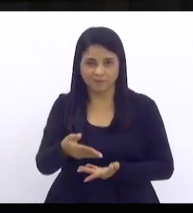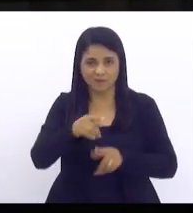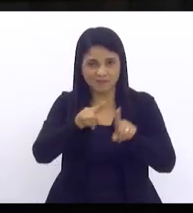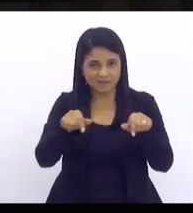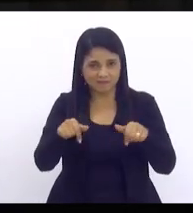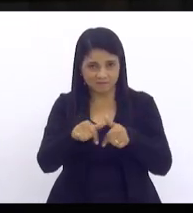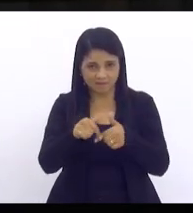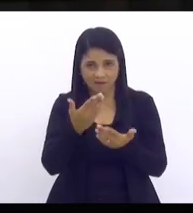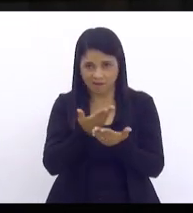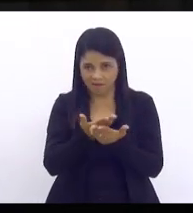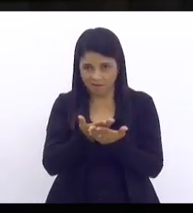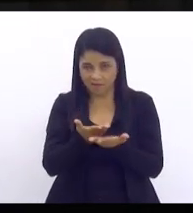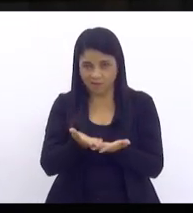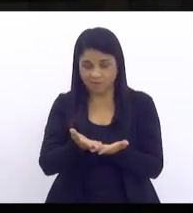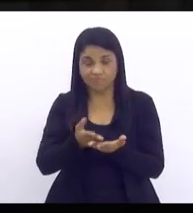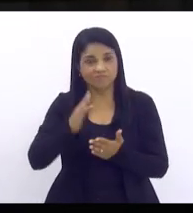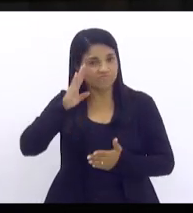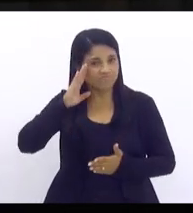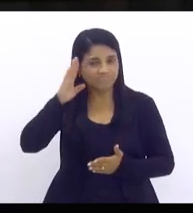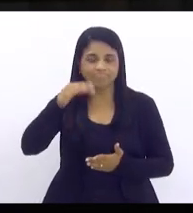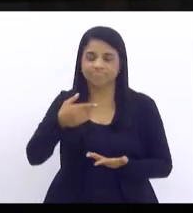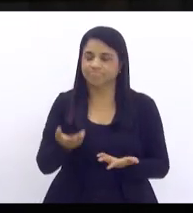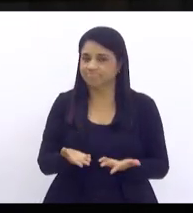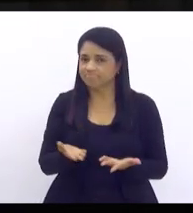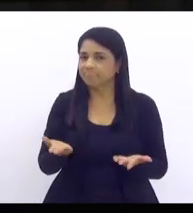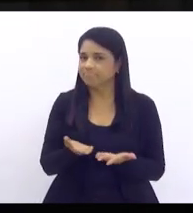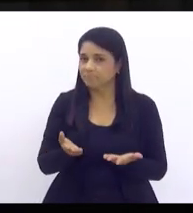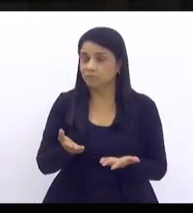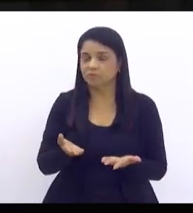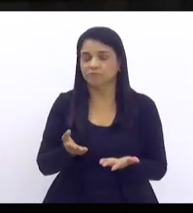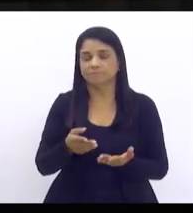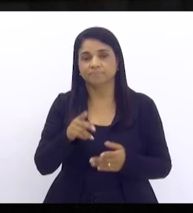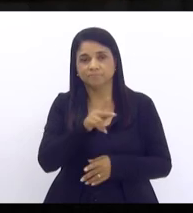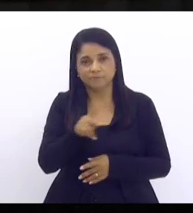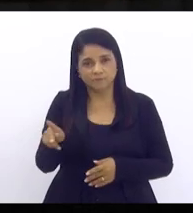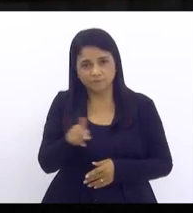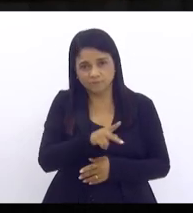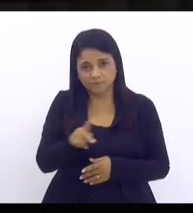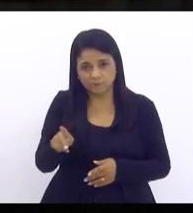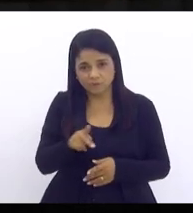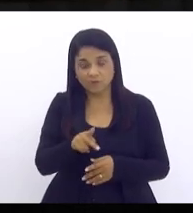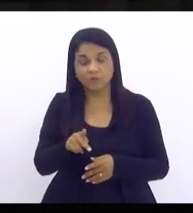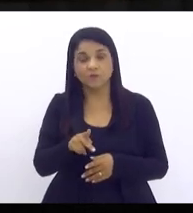é extremamente lamentável que a nossa categoria seja